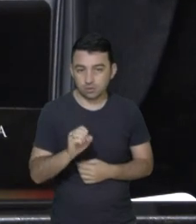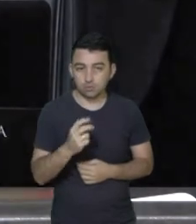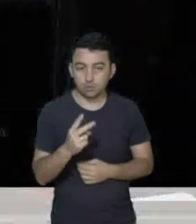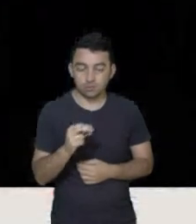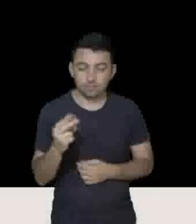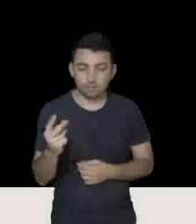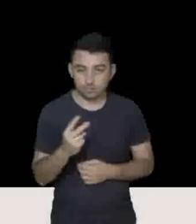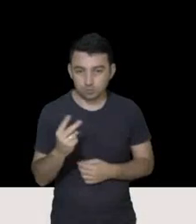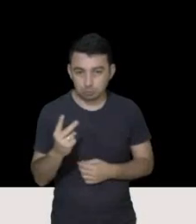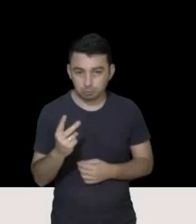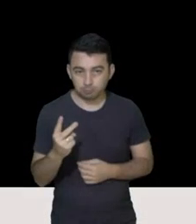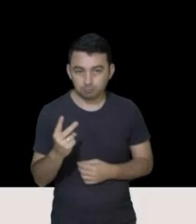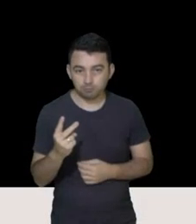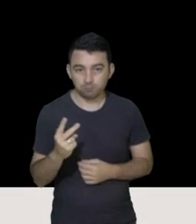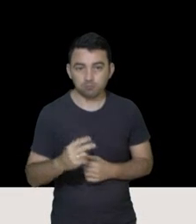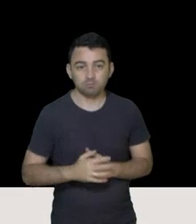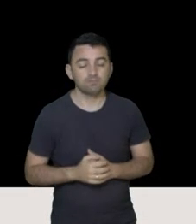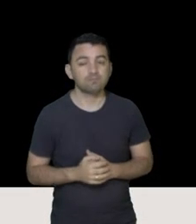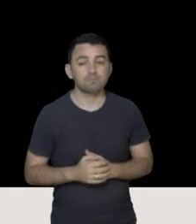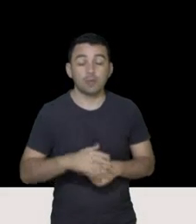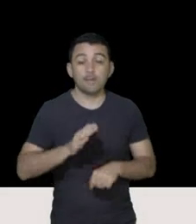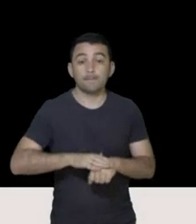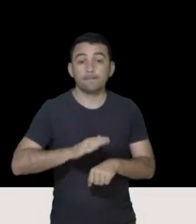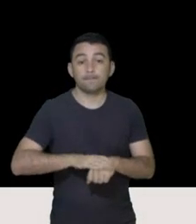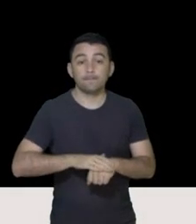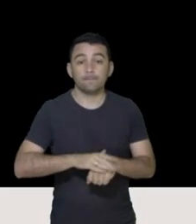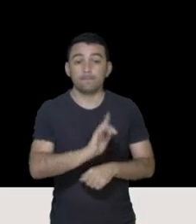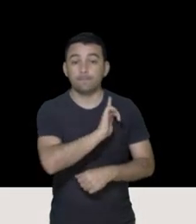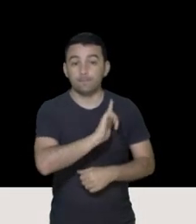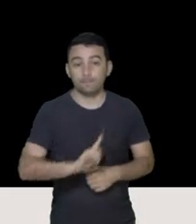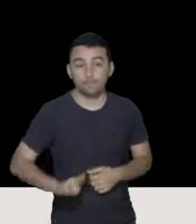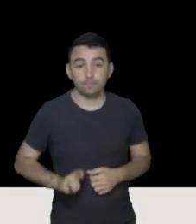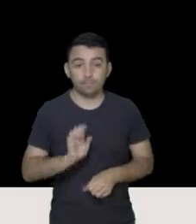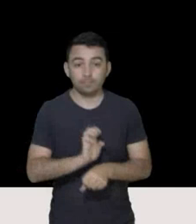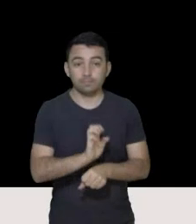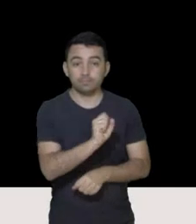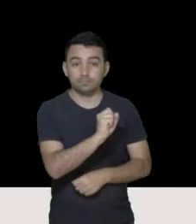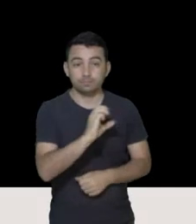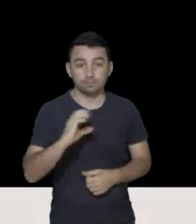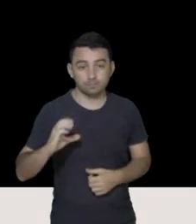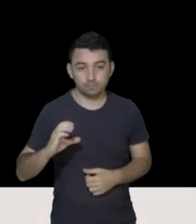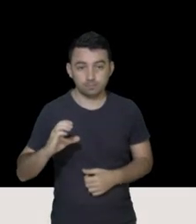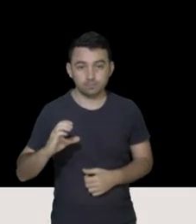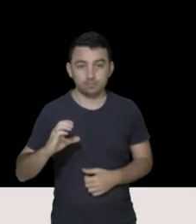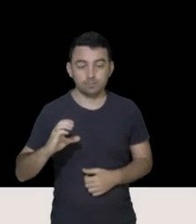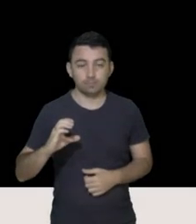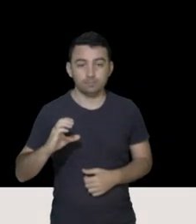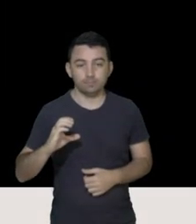011.0/2022, de autor do Governo do Estado de Santa Catarina,